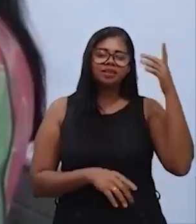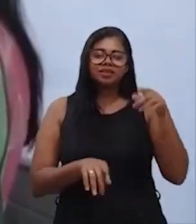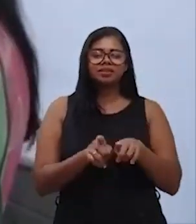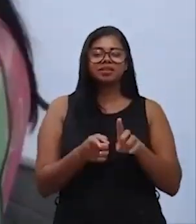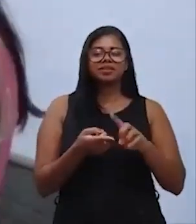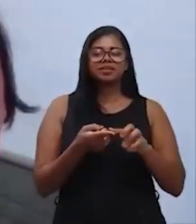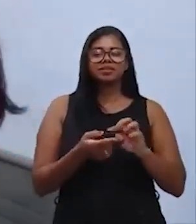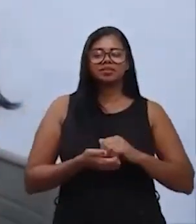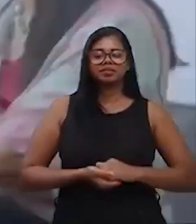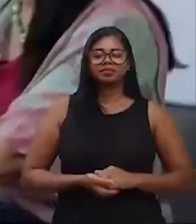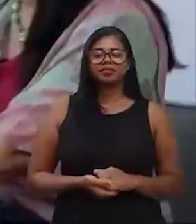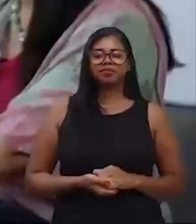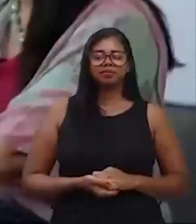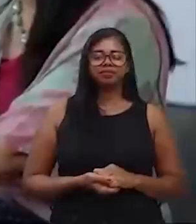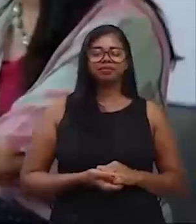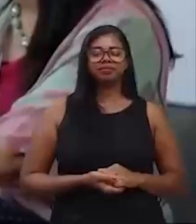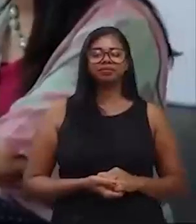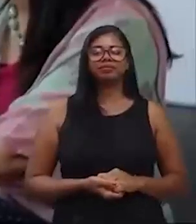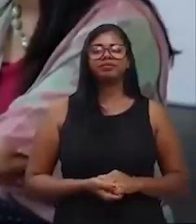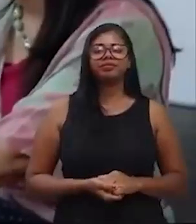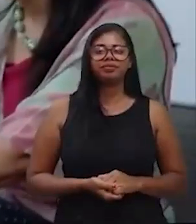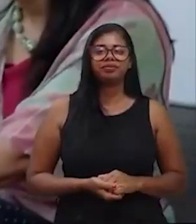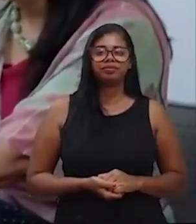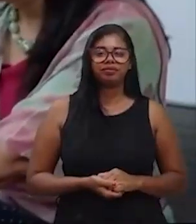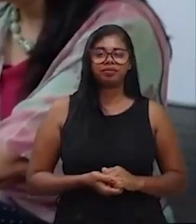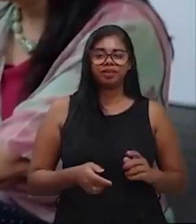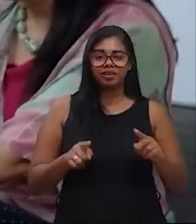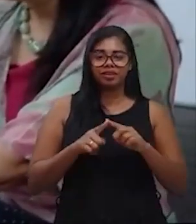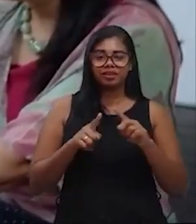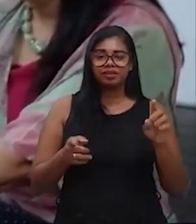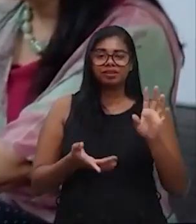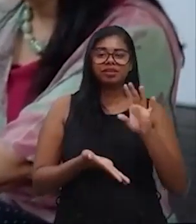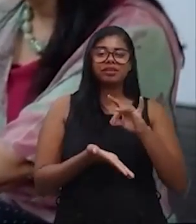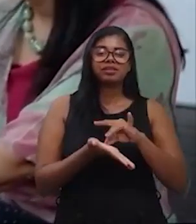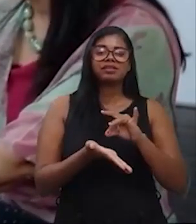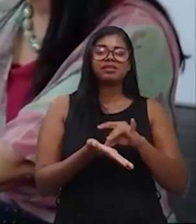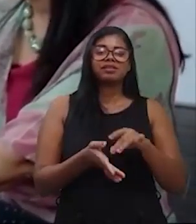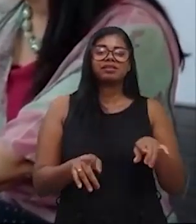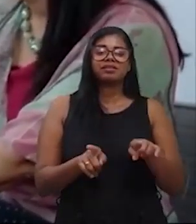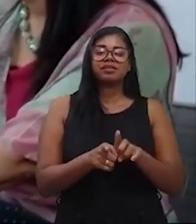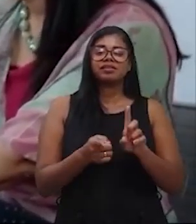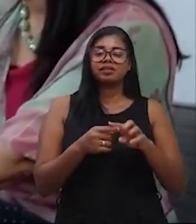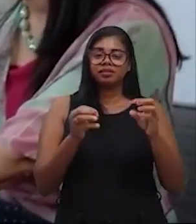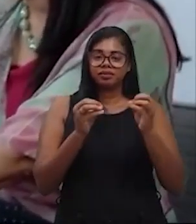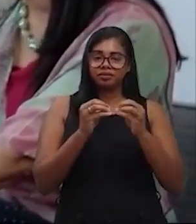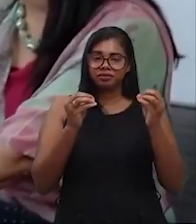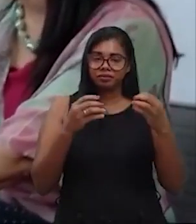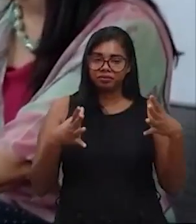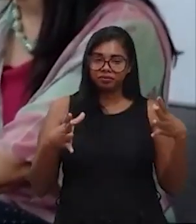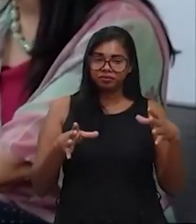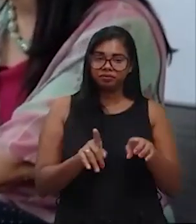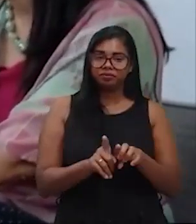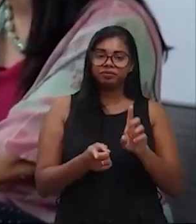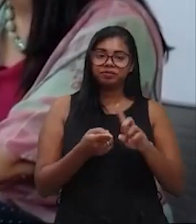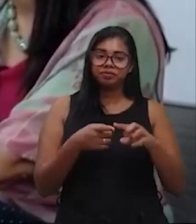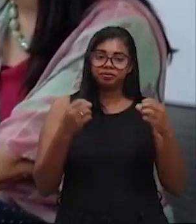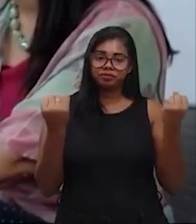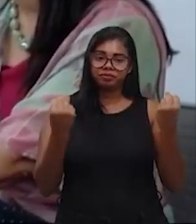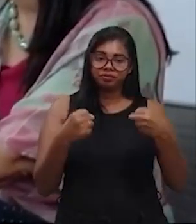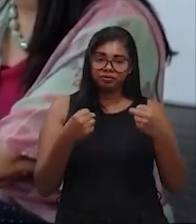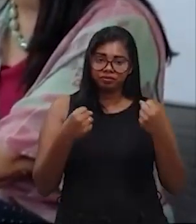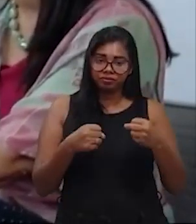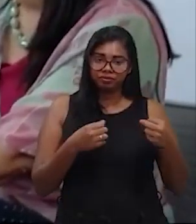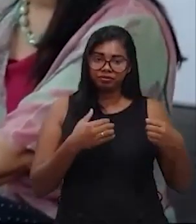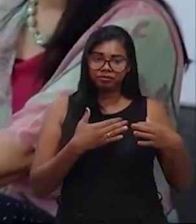está procurando, não, pois né, mas resolver problemas? mas a questão da criatividade, eu acho que ela precisa